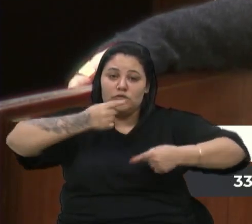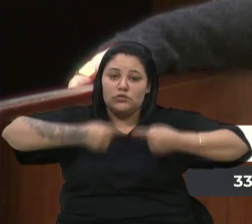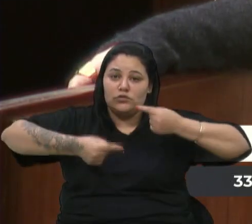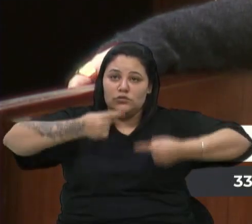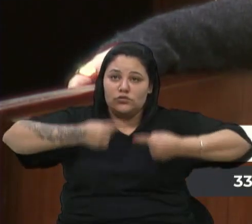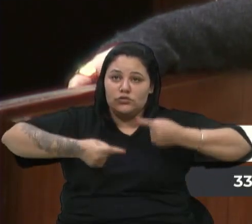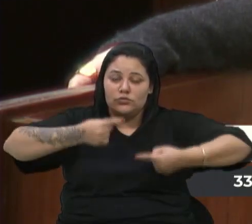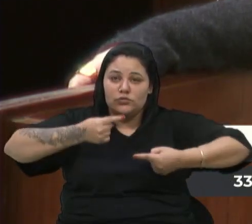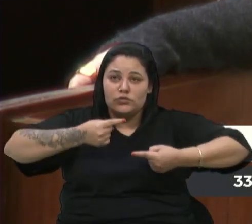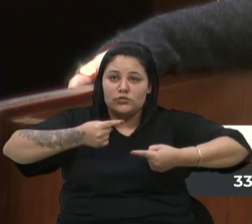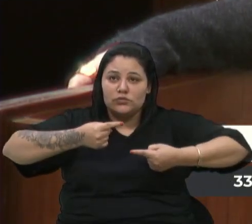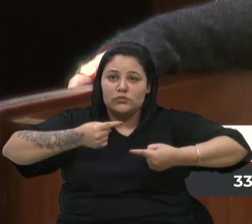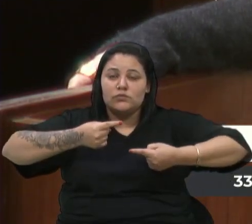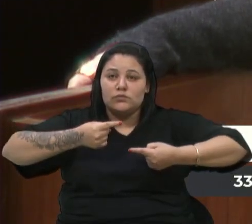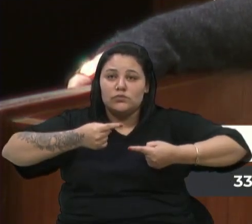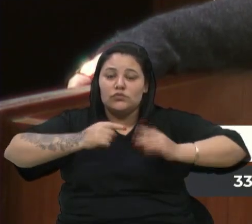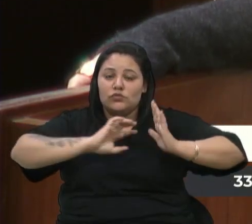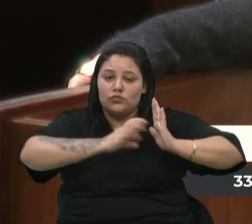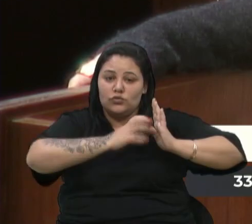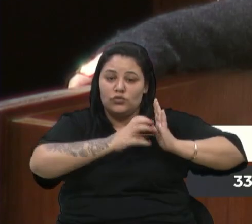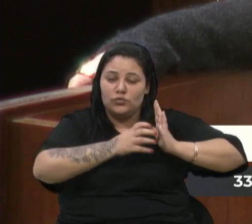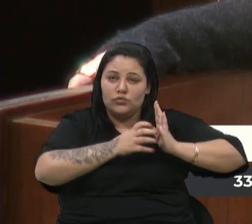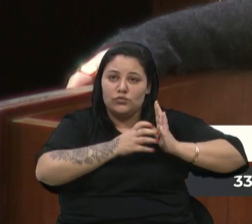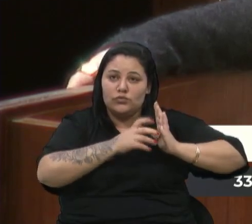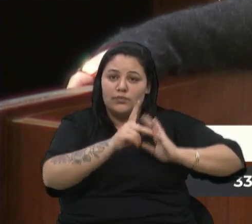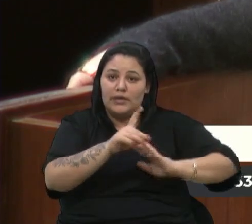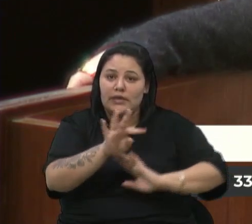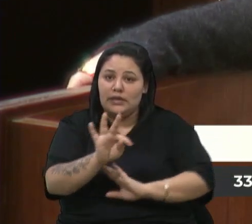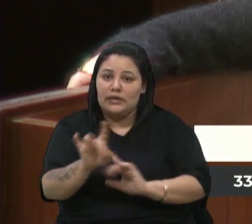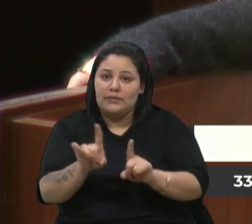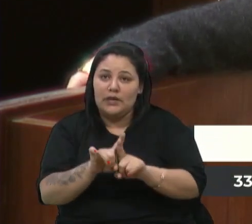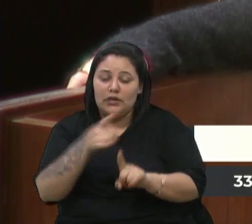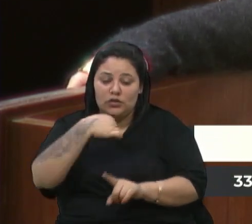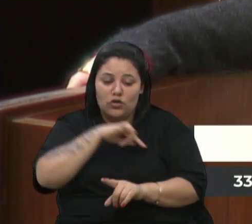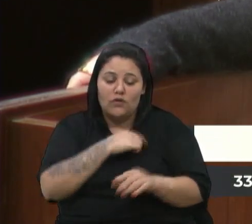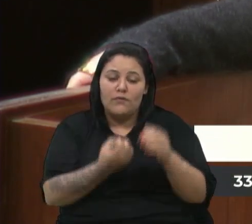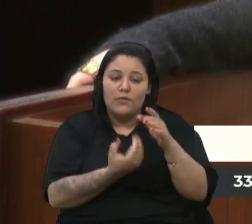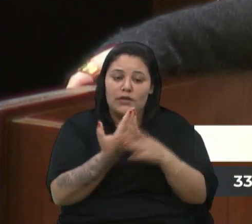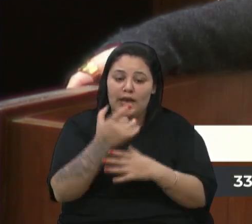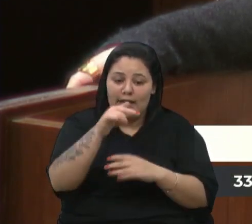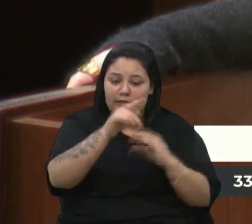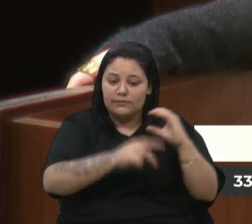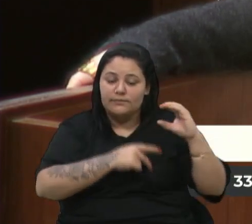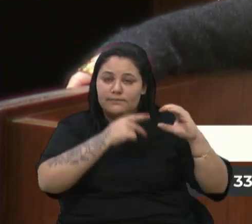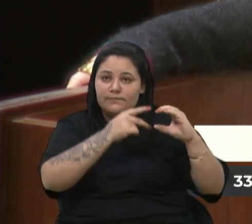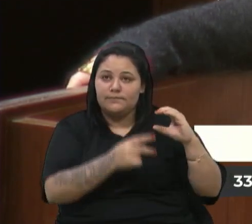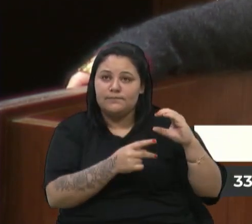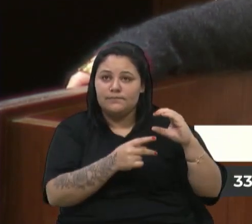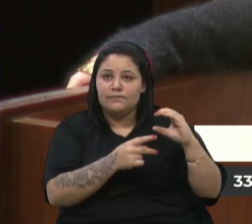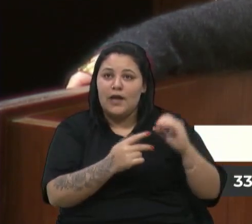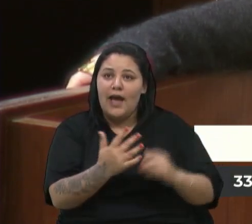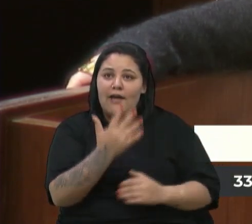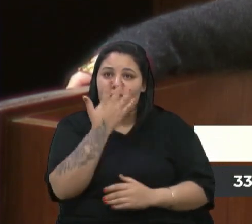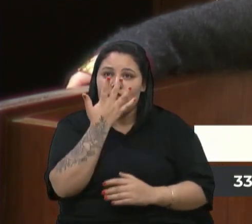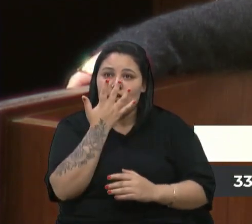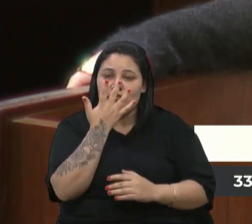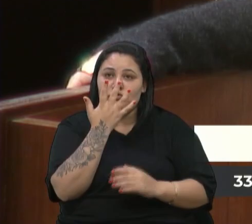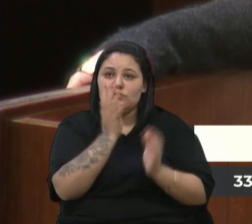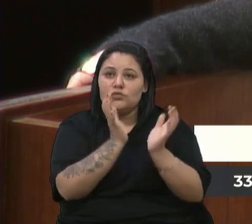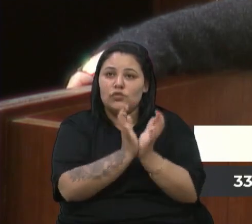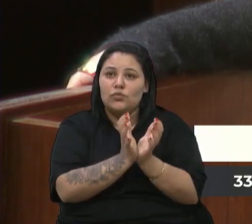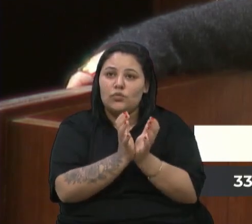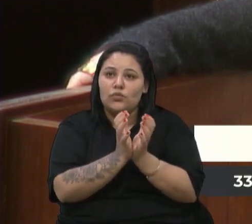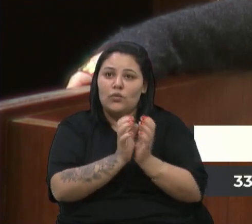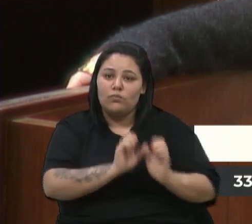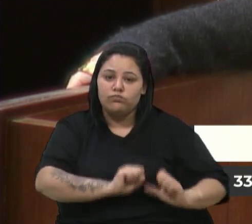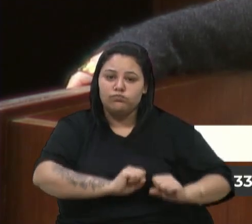na bancada do Partido dos Trabalhadores, nós iremos criar nessa casa a Frente Parlamentar em